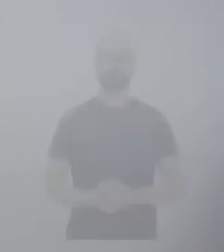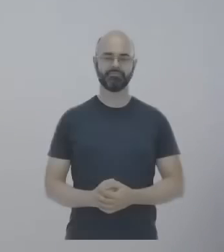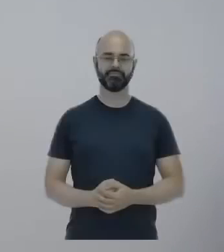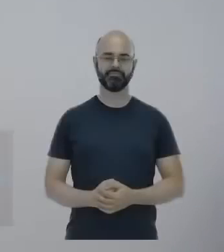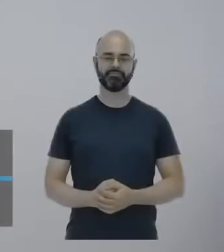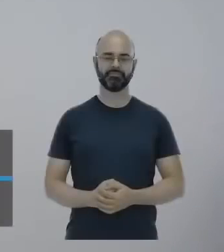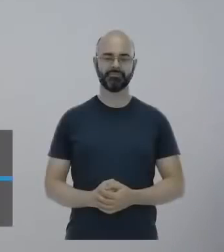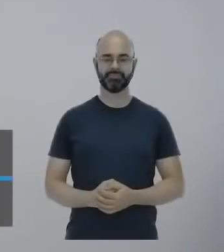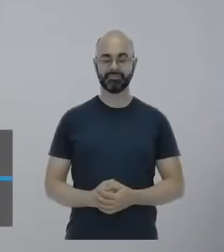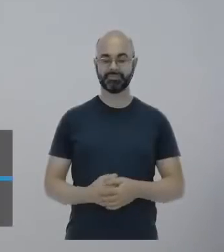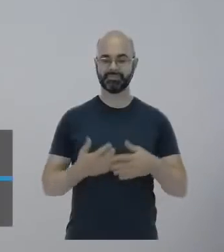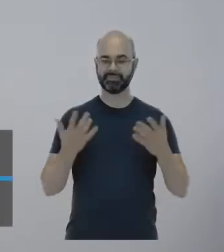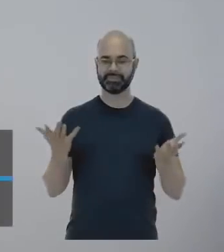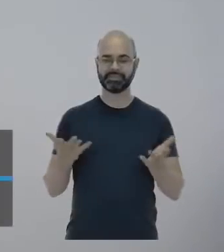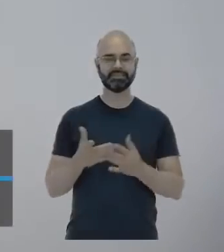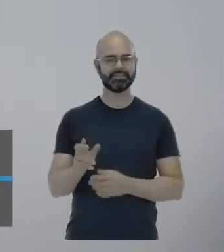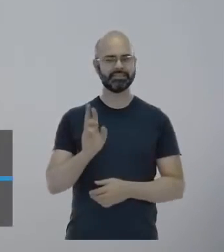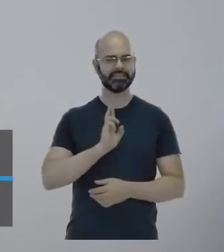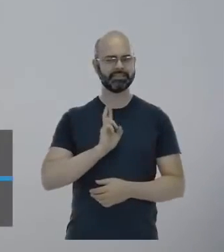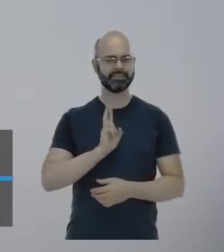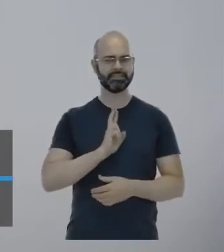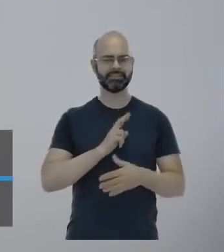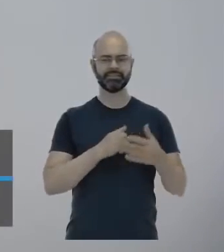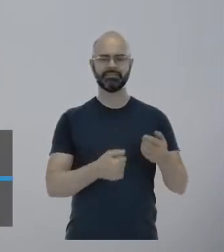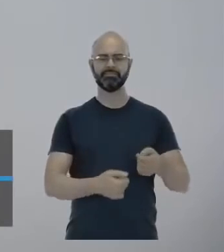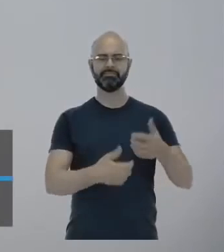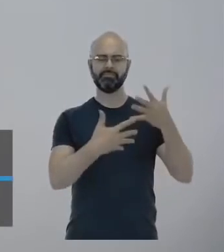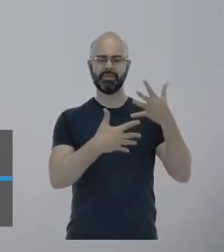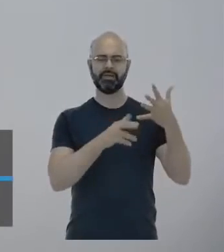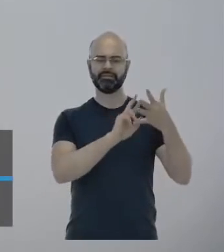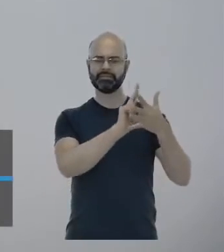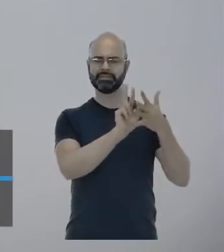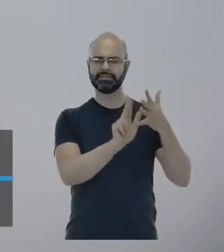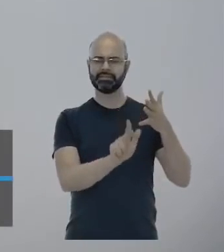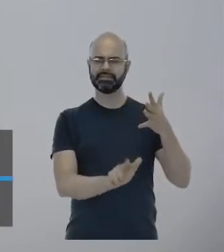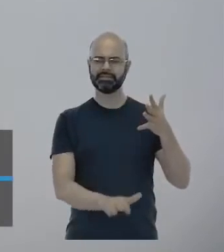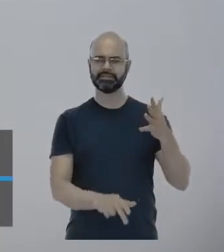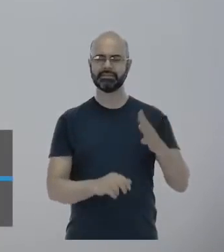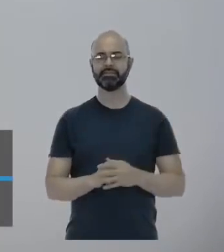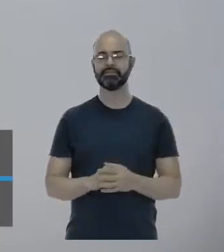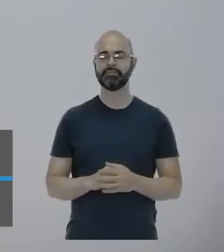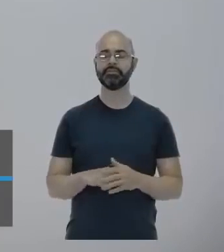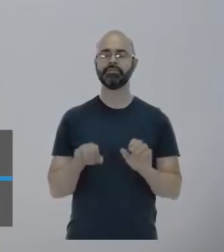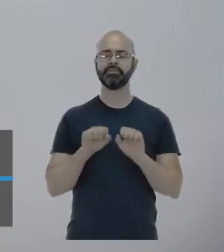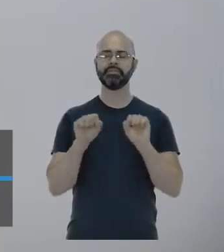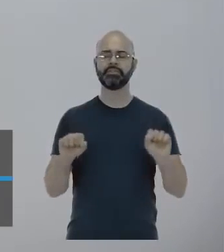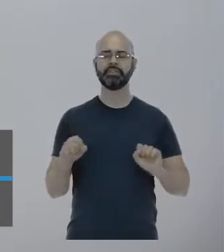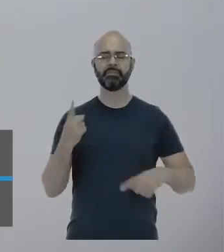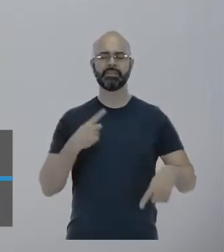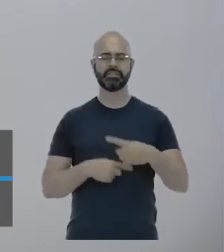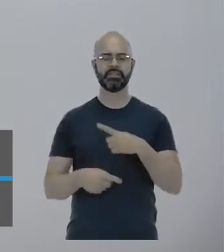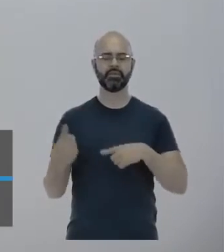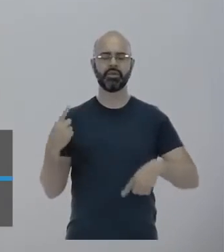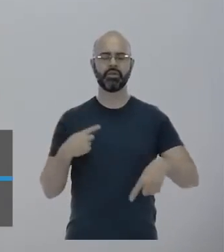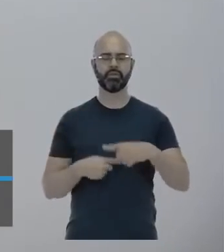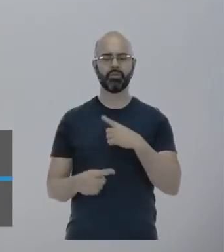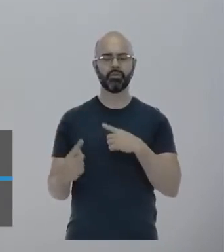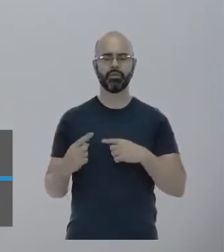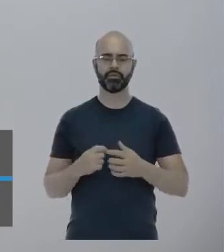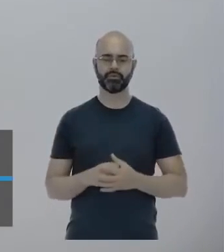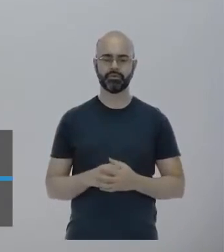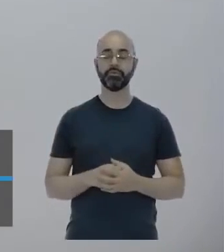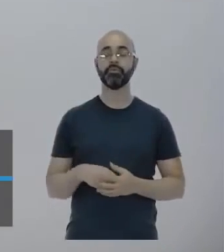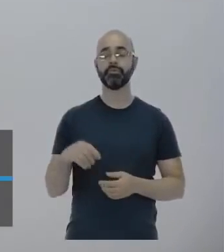E aí, olha aqui, a gente tem várias respostas aqui. Tem um pessoal dizendo pelo sistema circulatório, tem gente que está dizendo que é